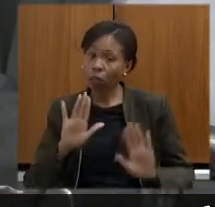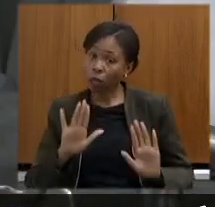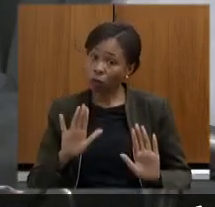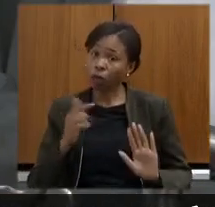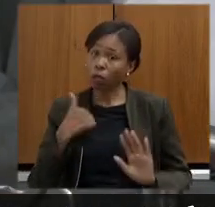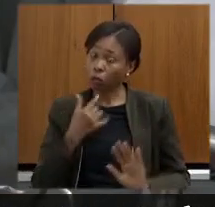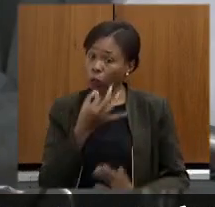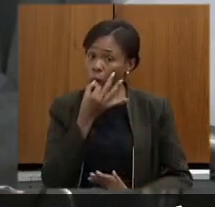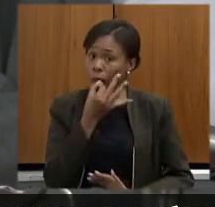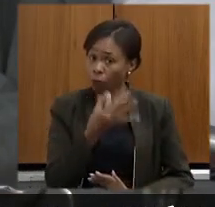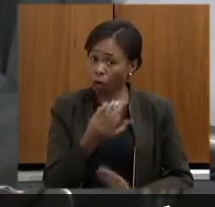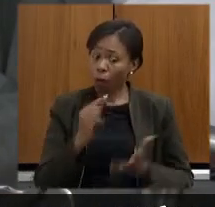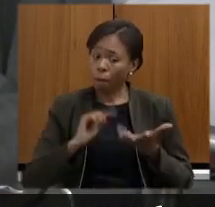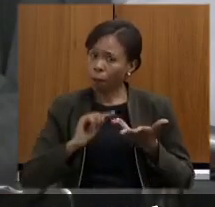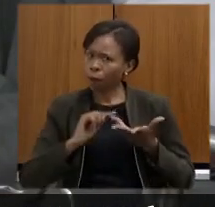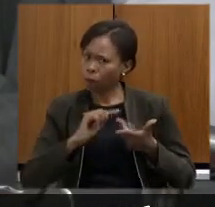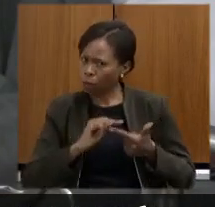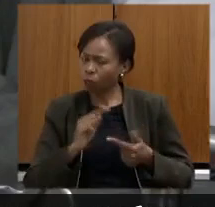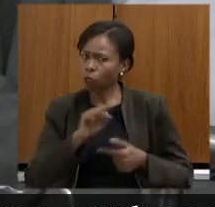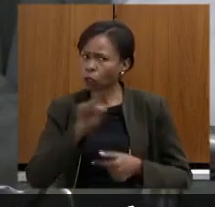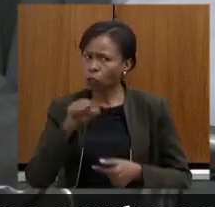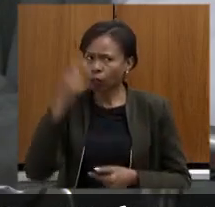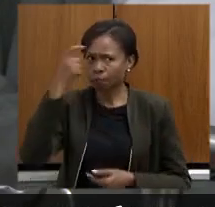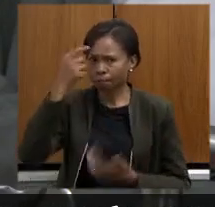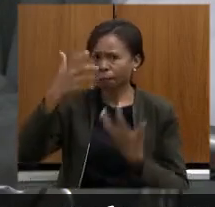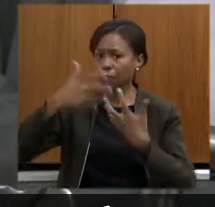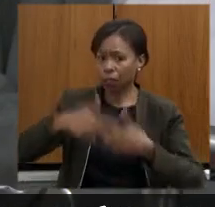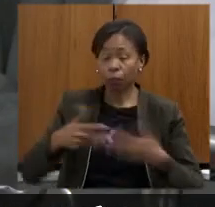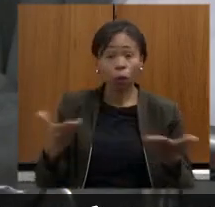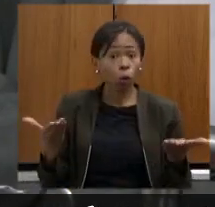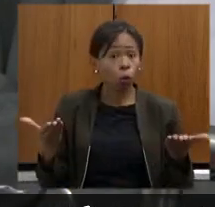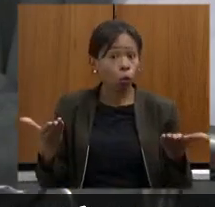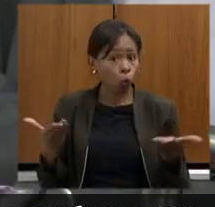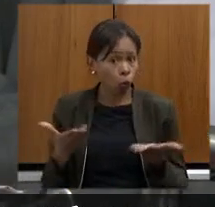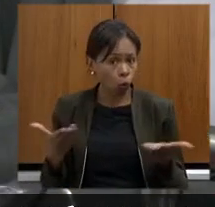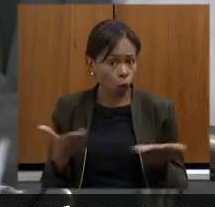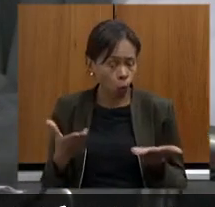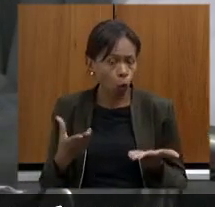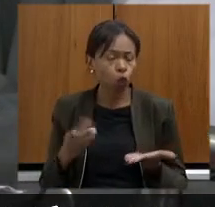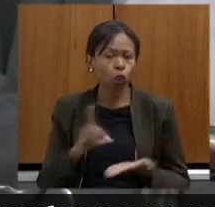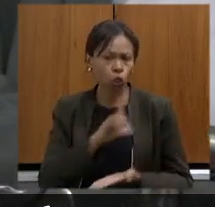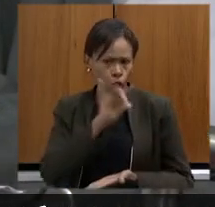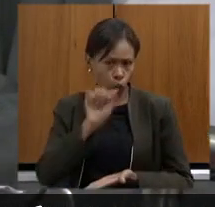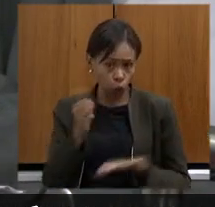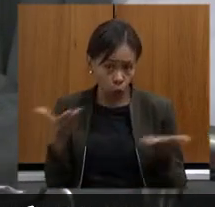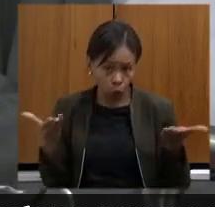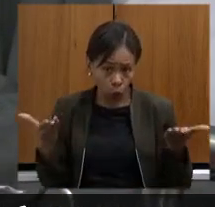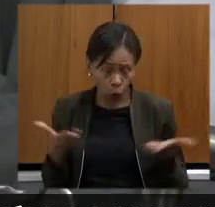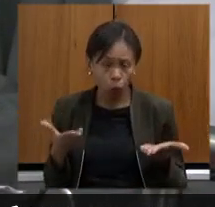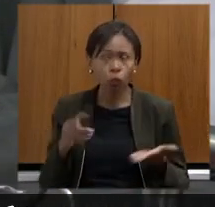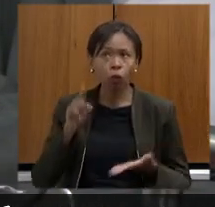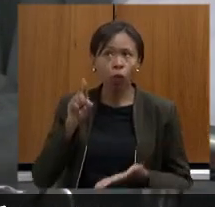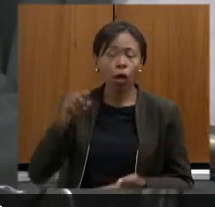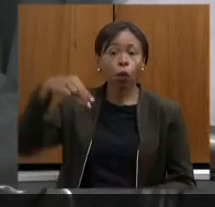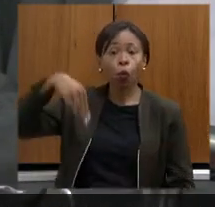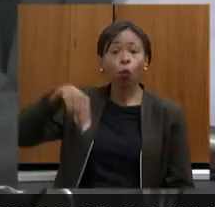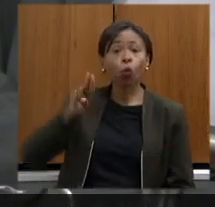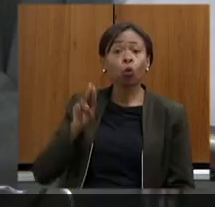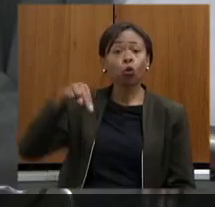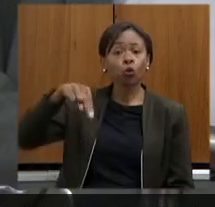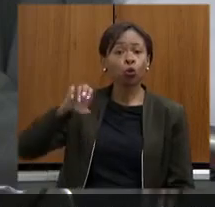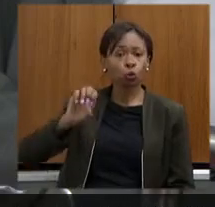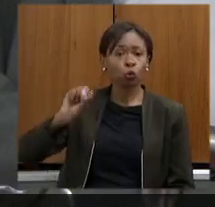secretários para nossa reflexão na data de hoje por um ato do ministro Nunes é